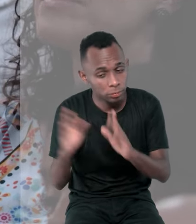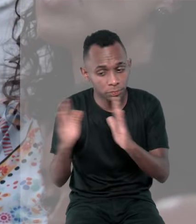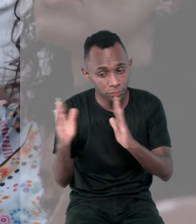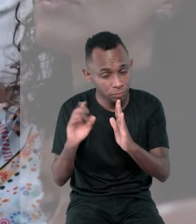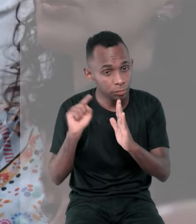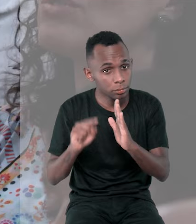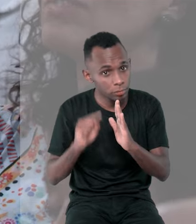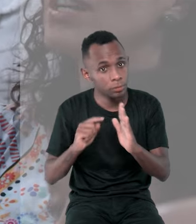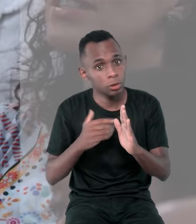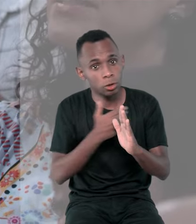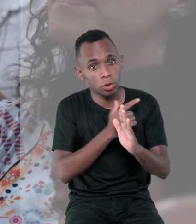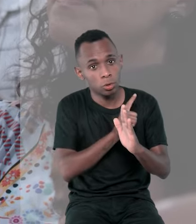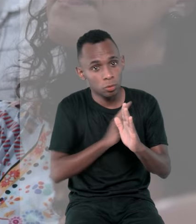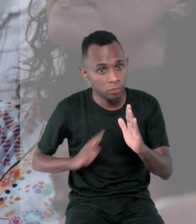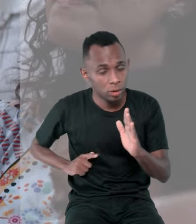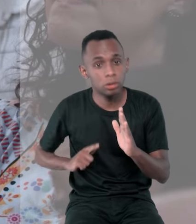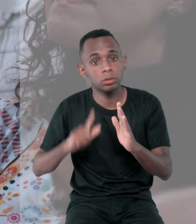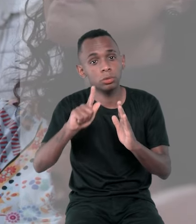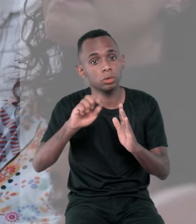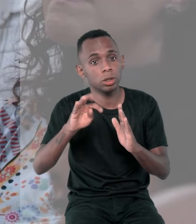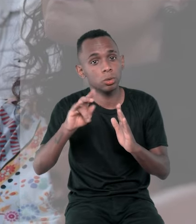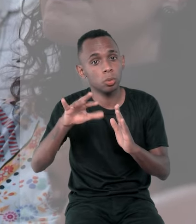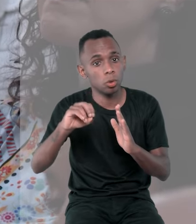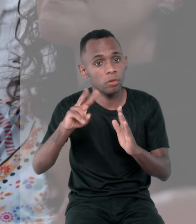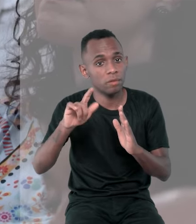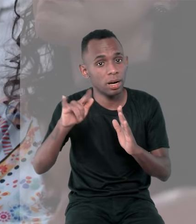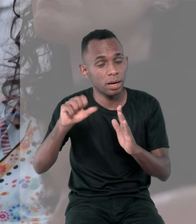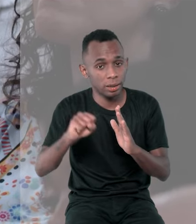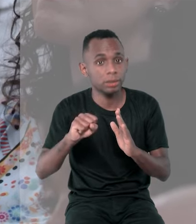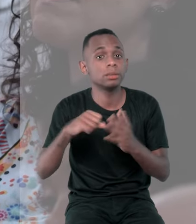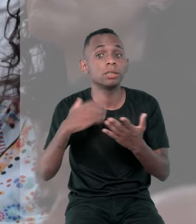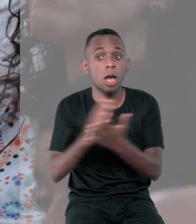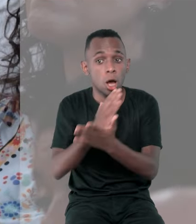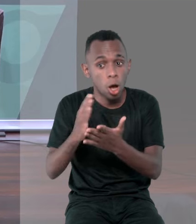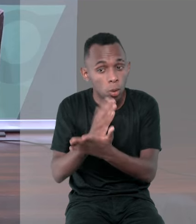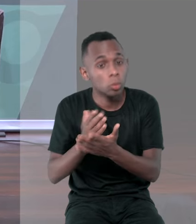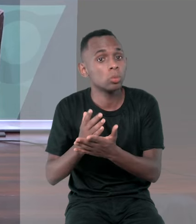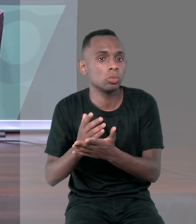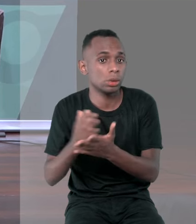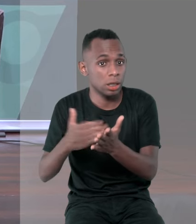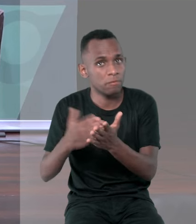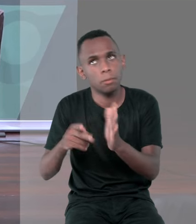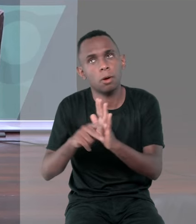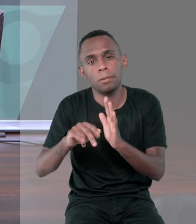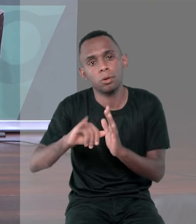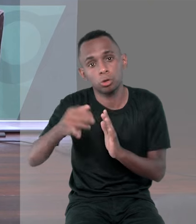acontecer durante o governo Getúlio Vargas, em que livros do José Lins do Rego e do Jorge Amado